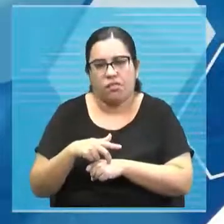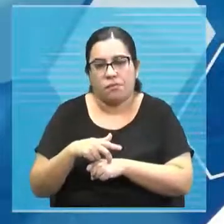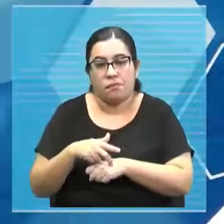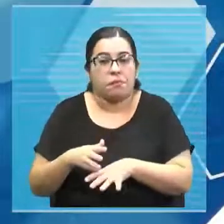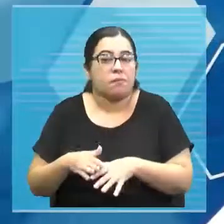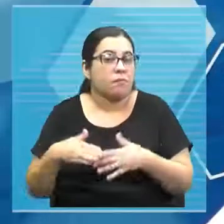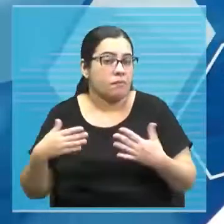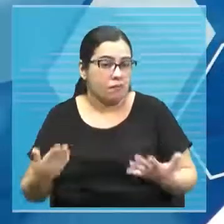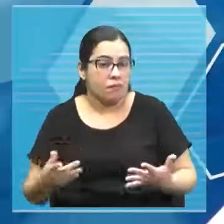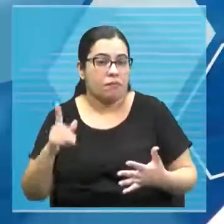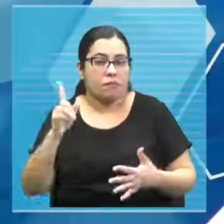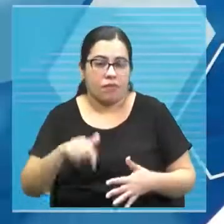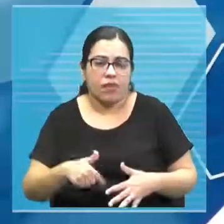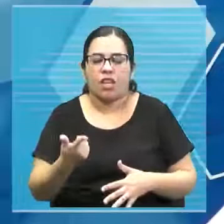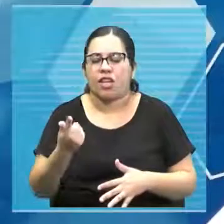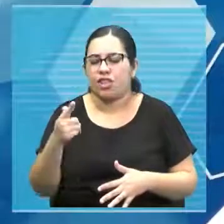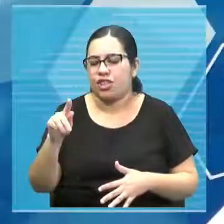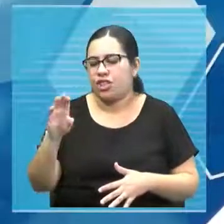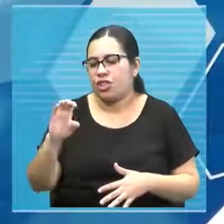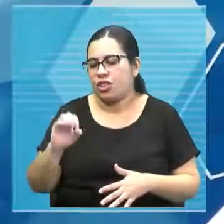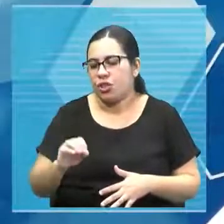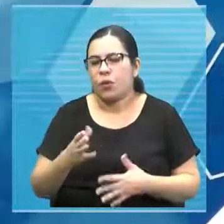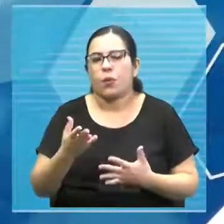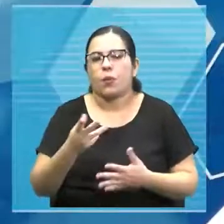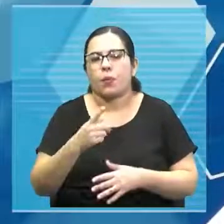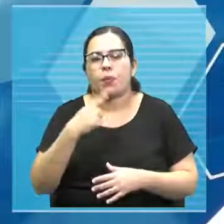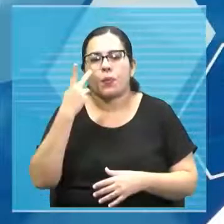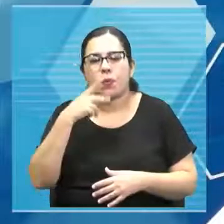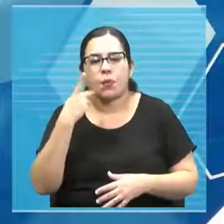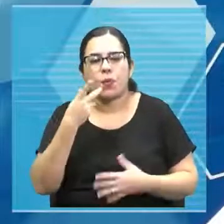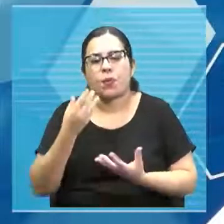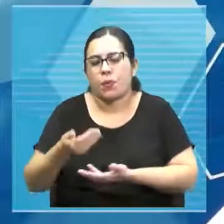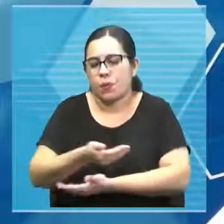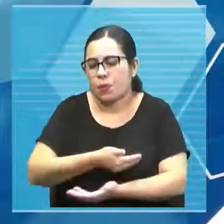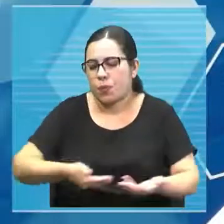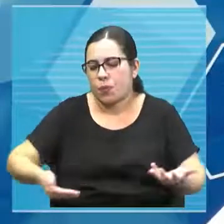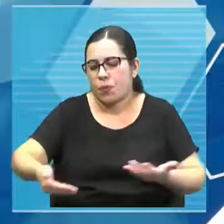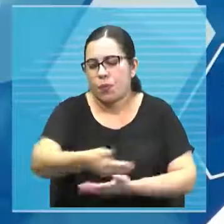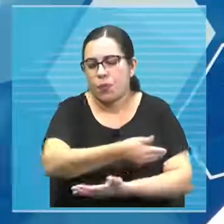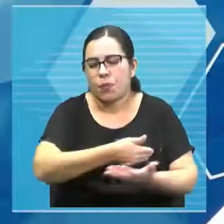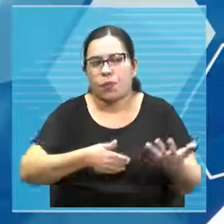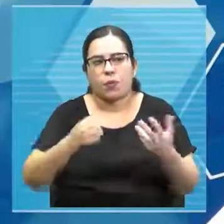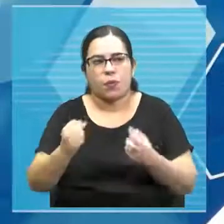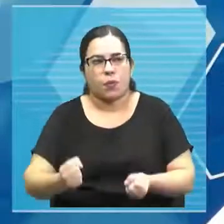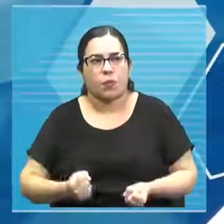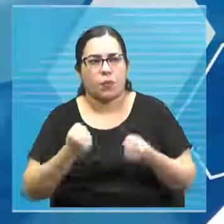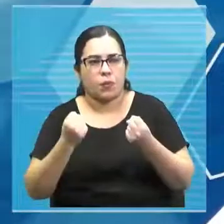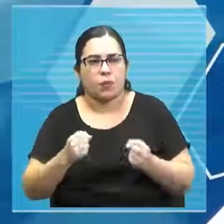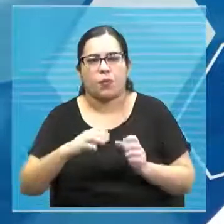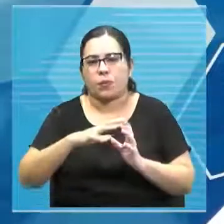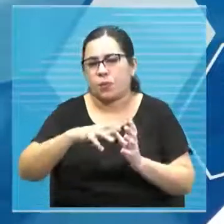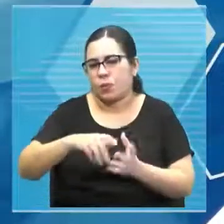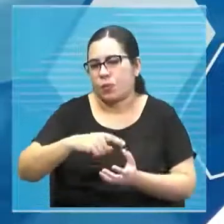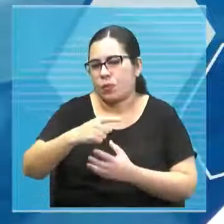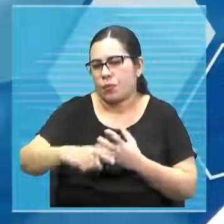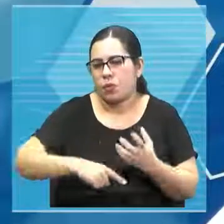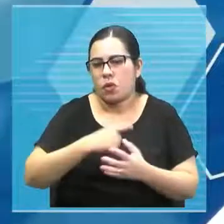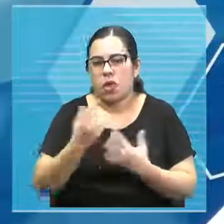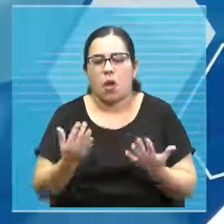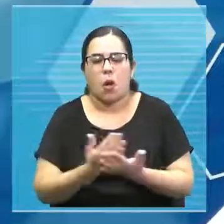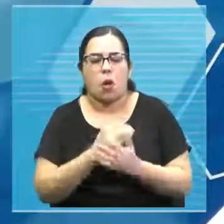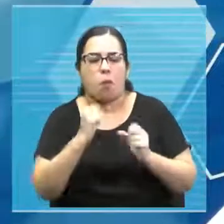isso é geopolítica minha gente a relação de poder entre as potências entre os países mundiais têm